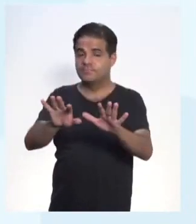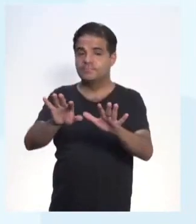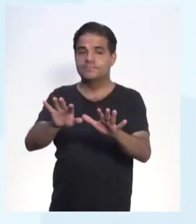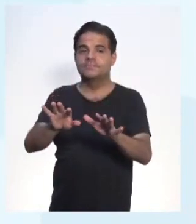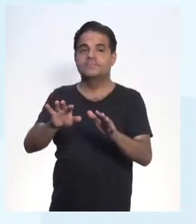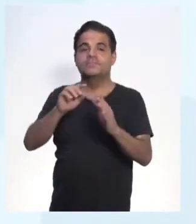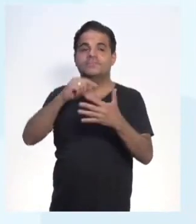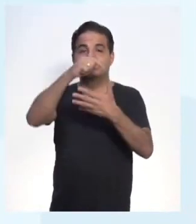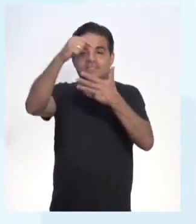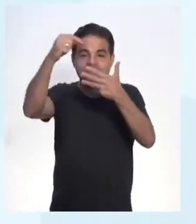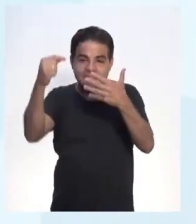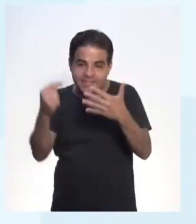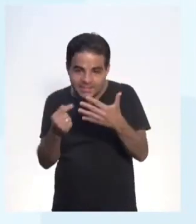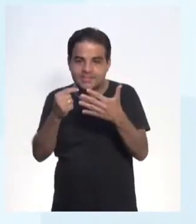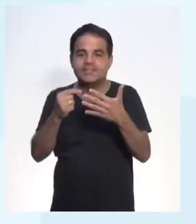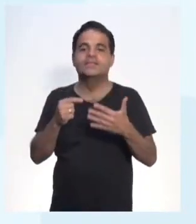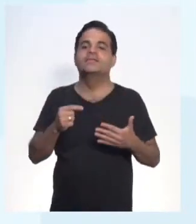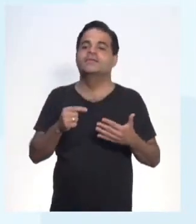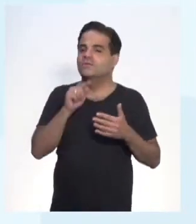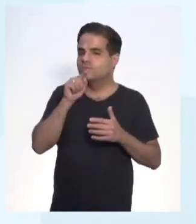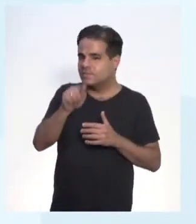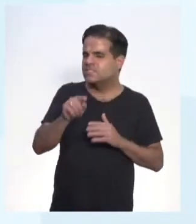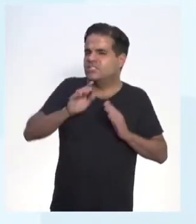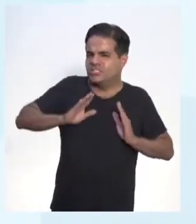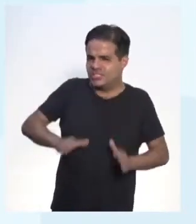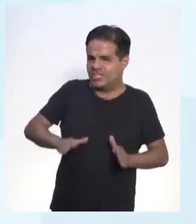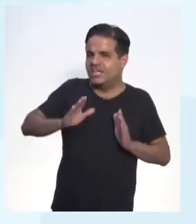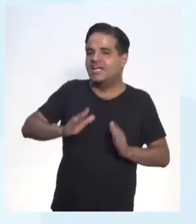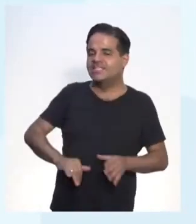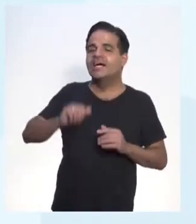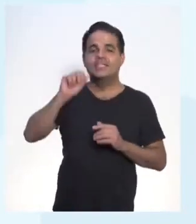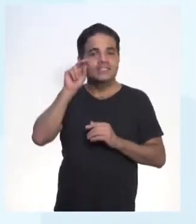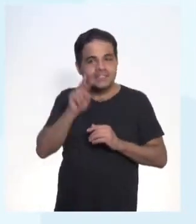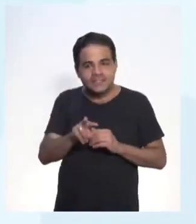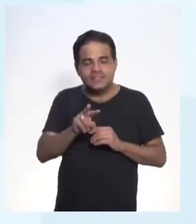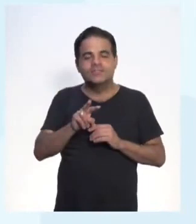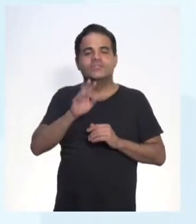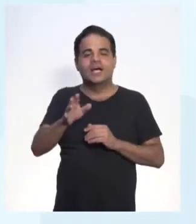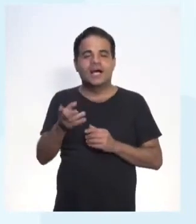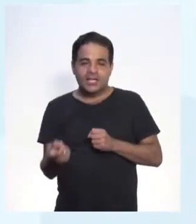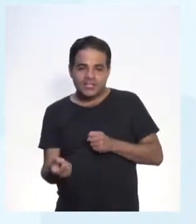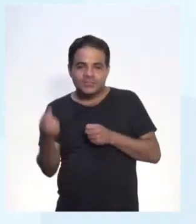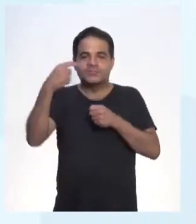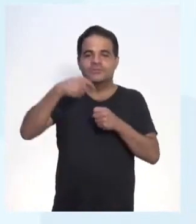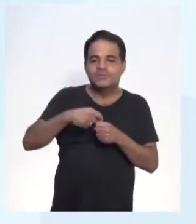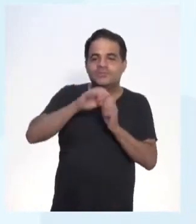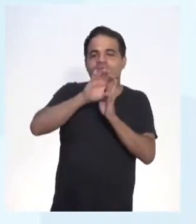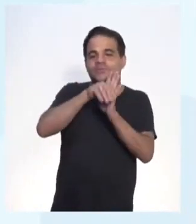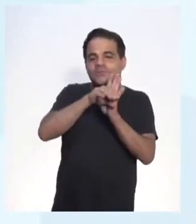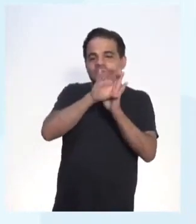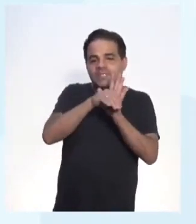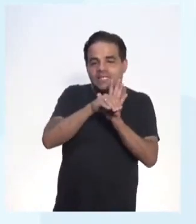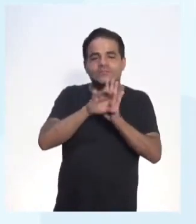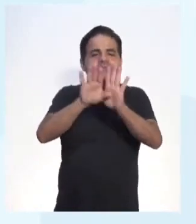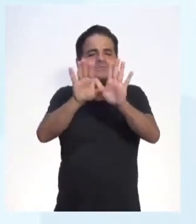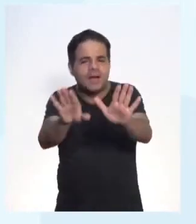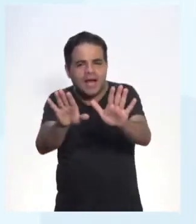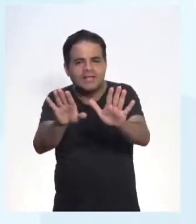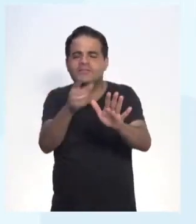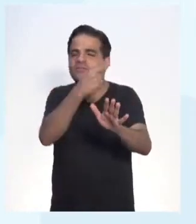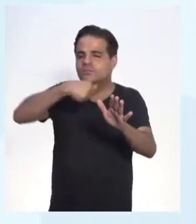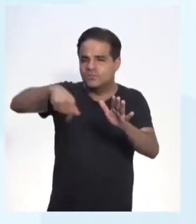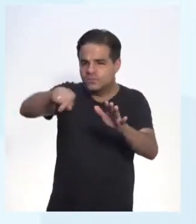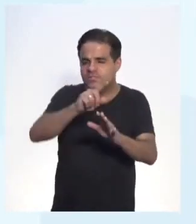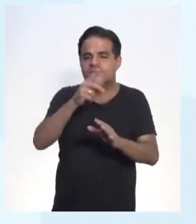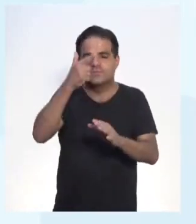no diagrama de árvore, vocês até já viram isso lá no Retomando Conceitos, mas nós